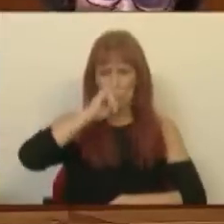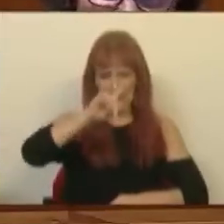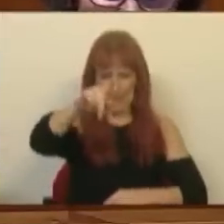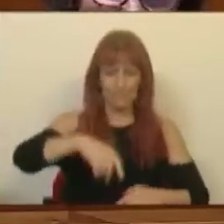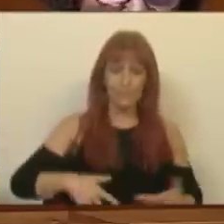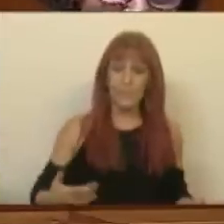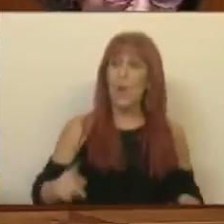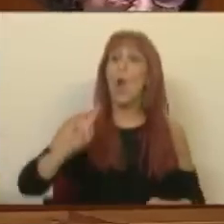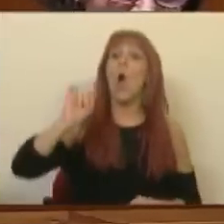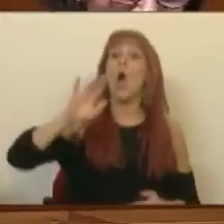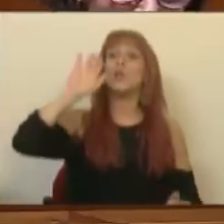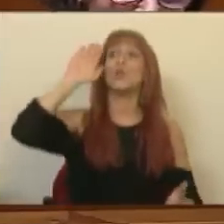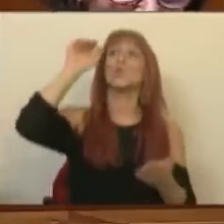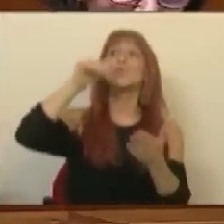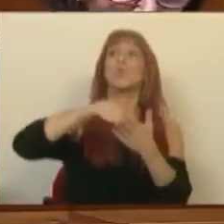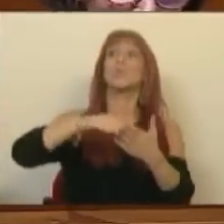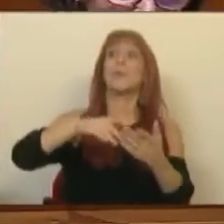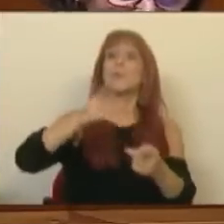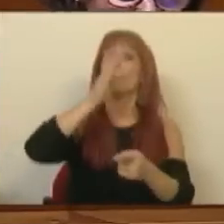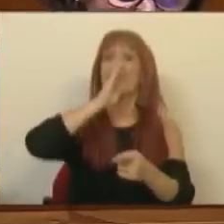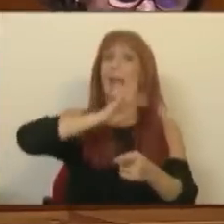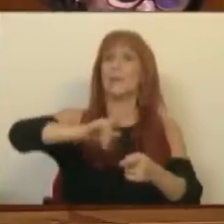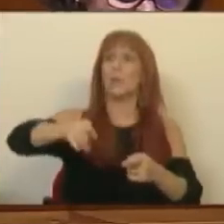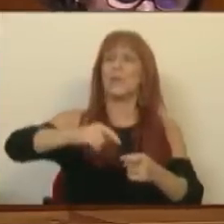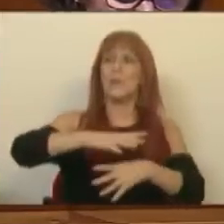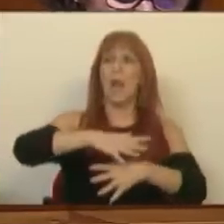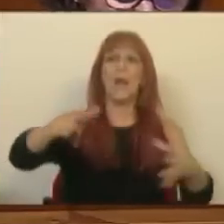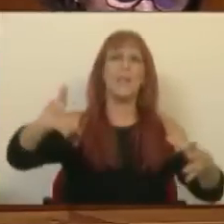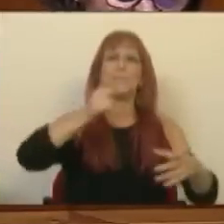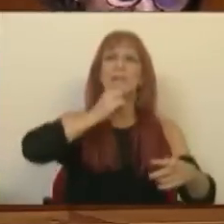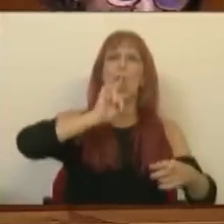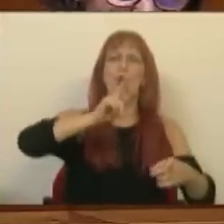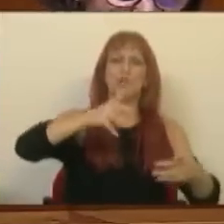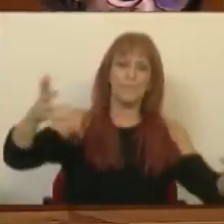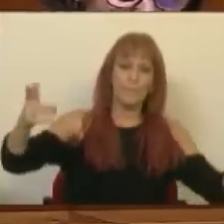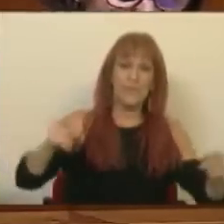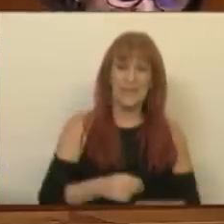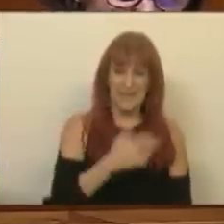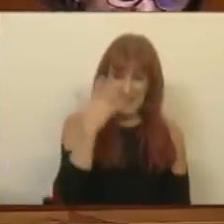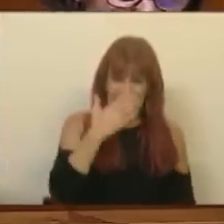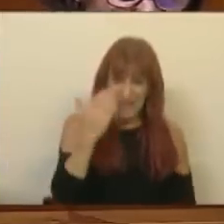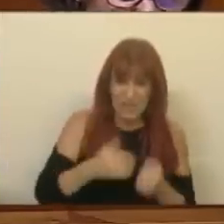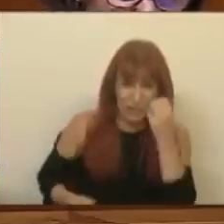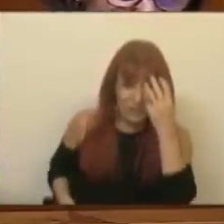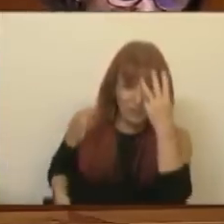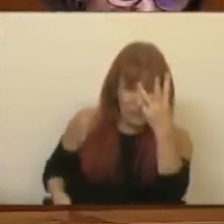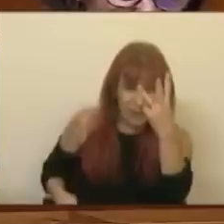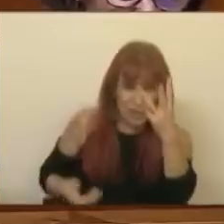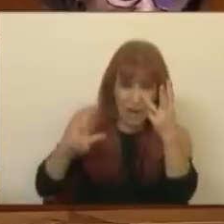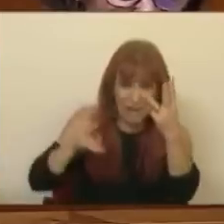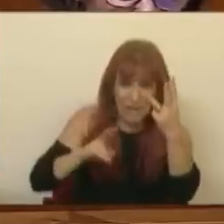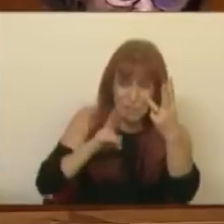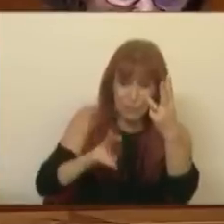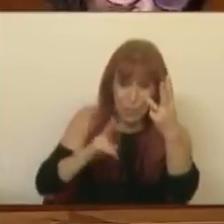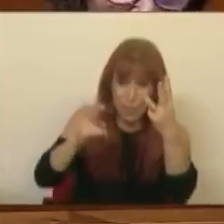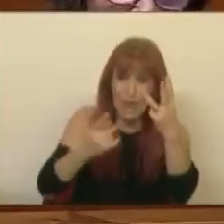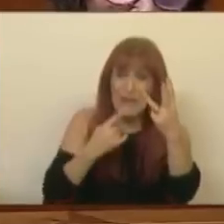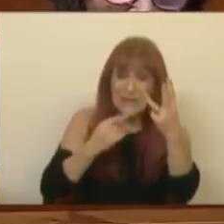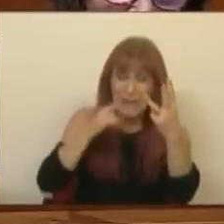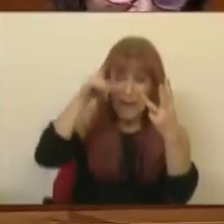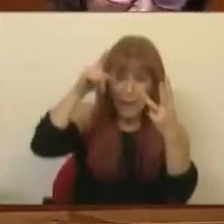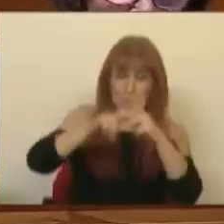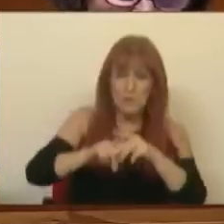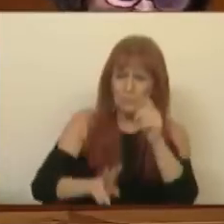qual foi o resultado prático dessa grande medida é que em 3 dias a taxa de jardim da terra